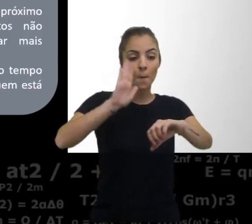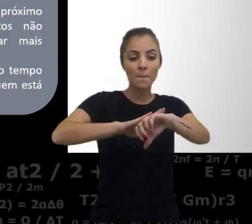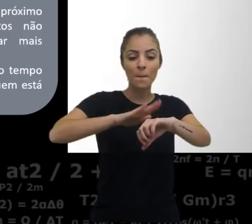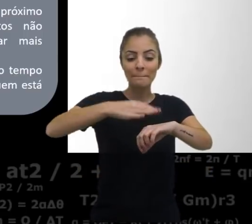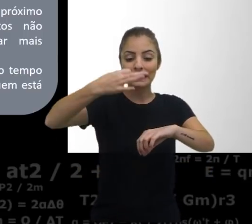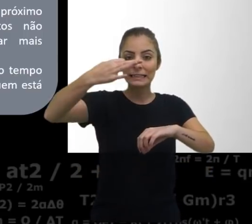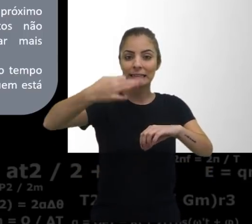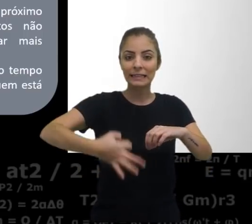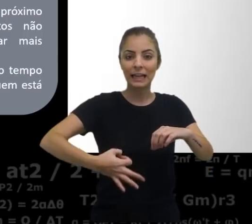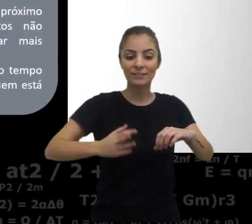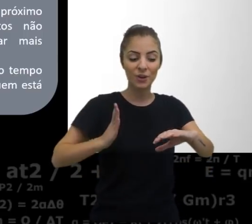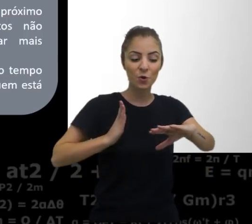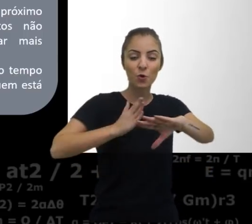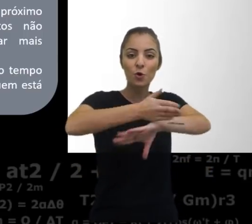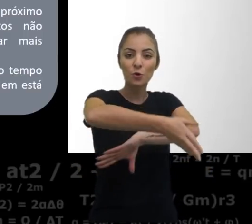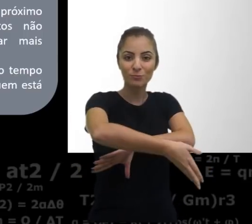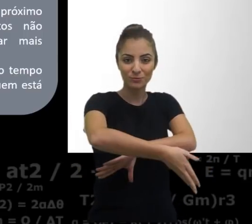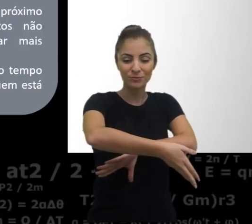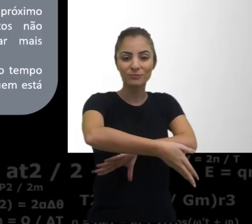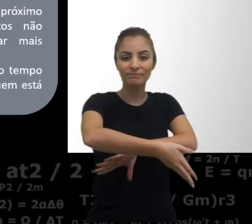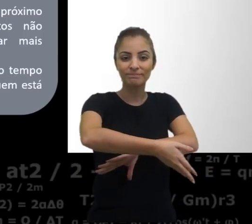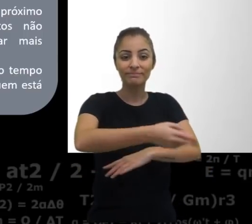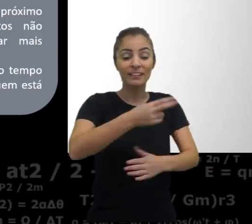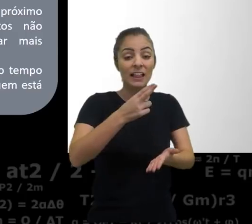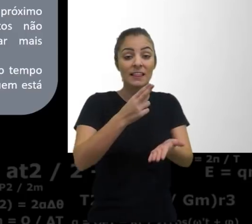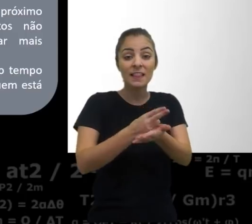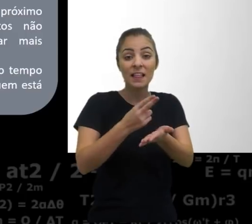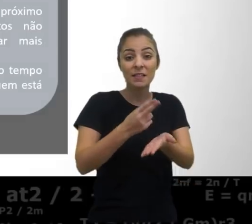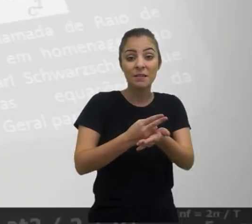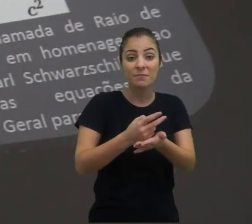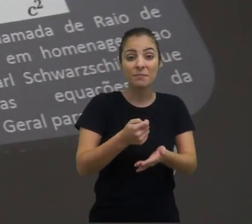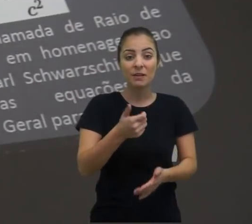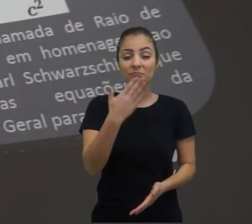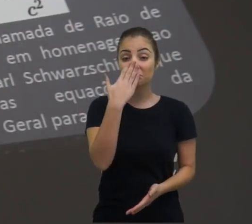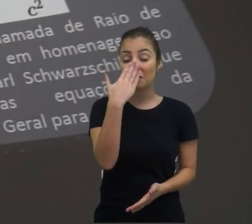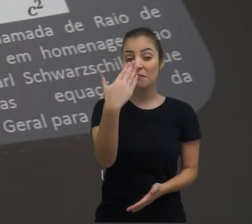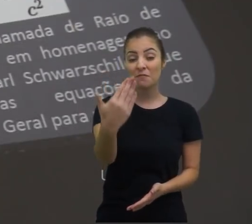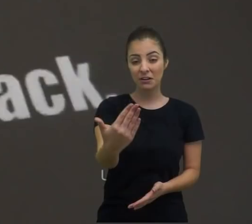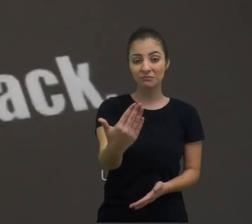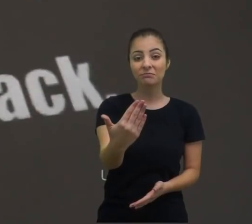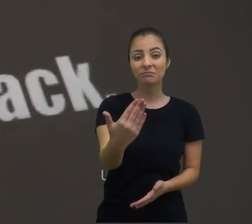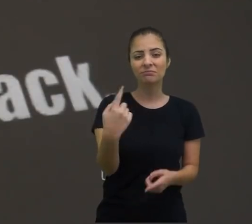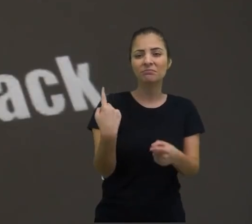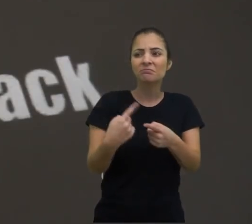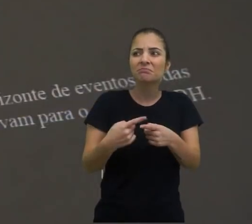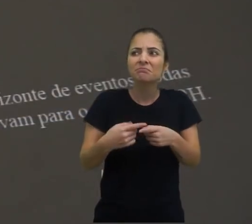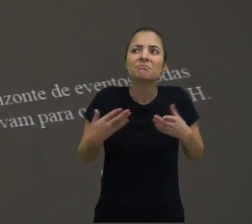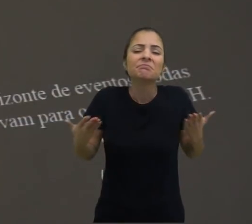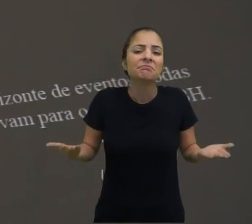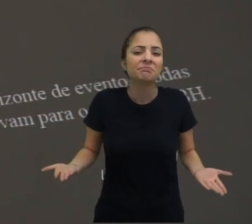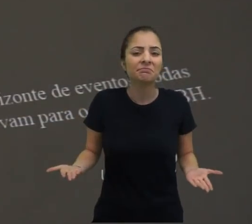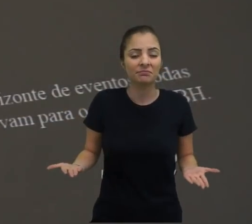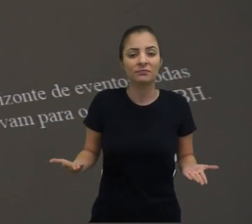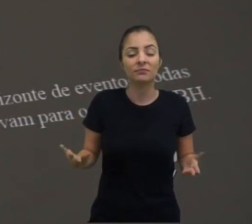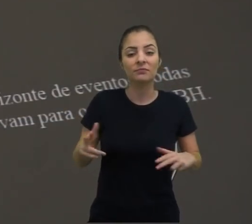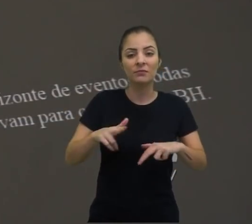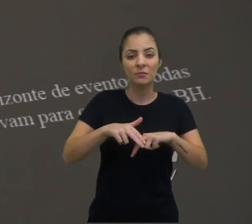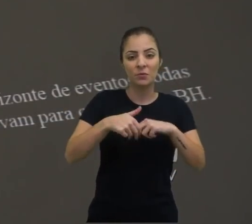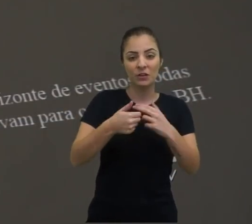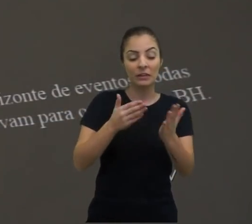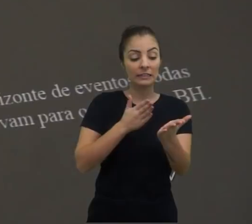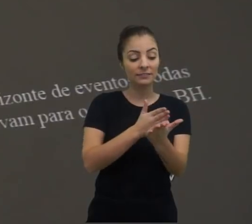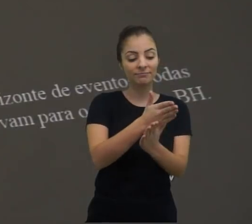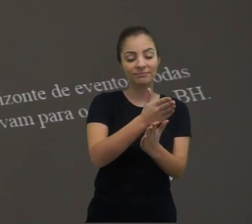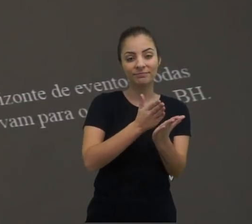eventos. O horizonte de eventos sempre vai parecer estar na frente dele. E aí, por que isso? Por causa das